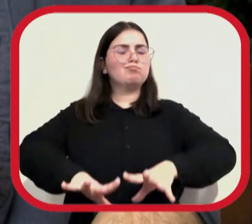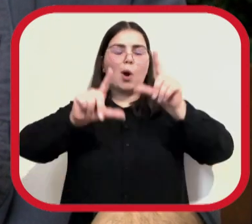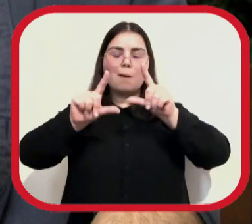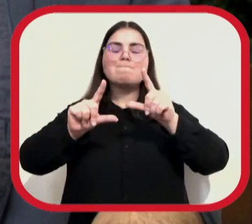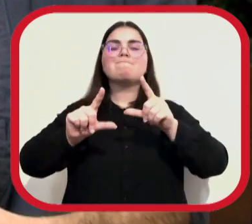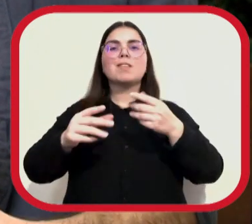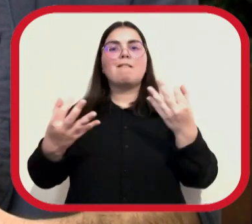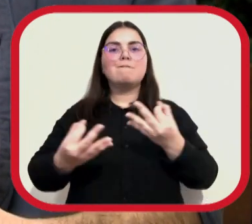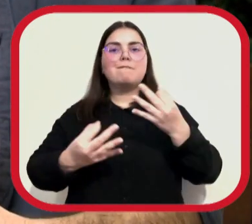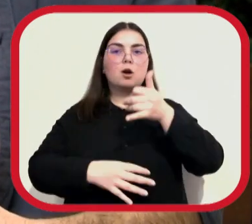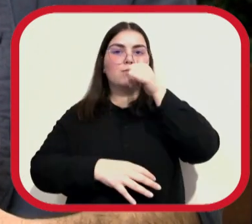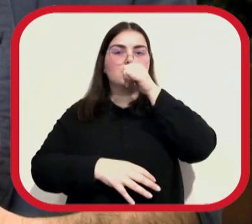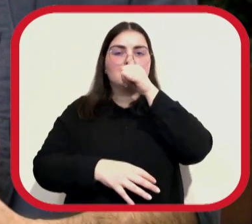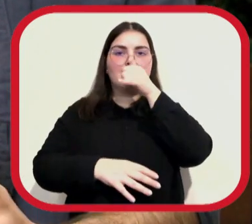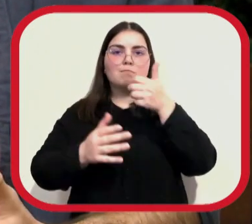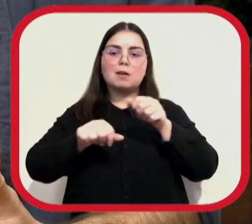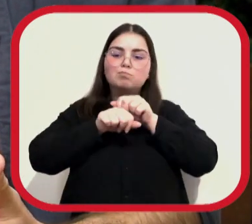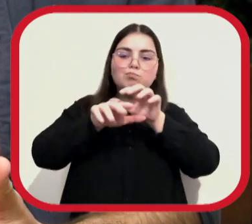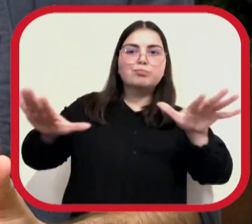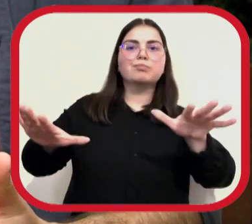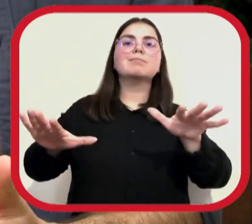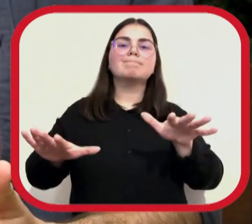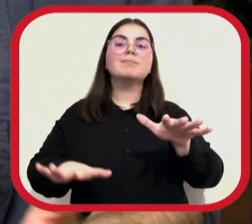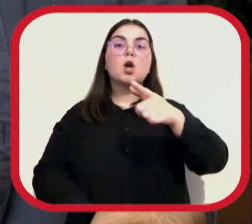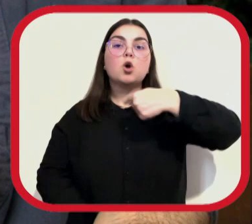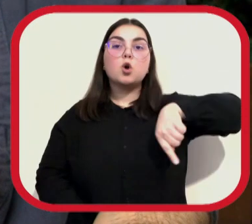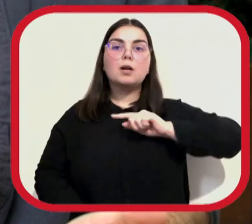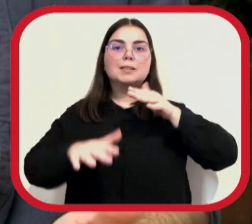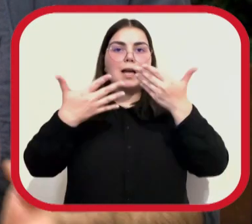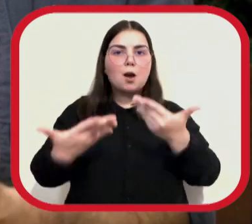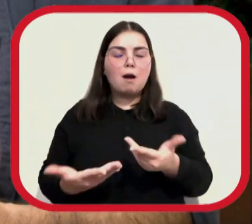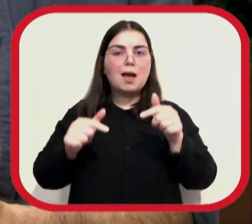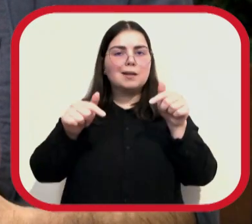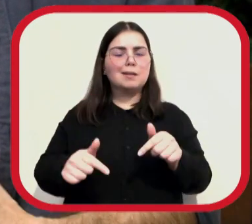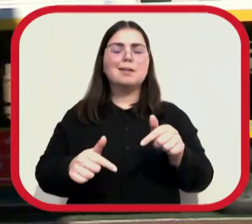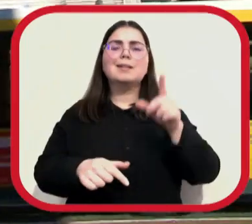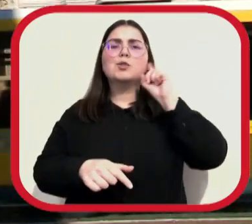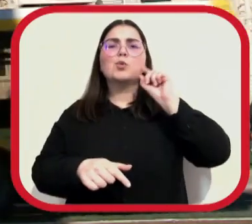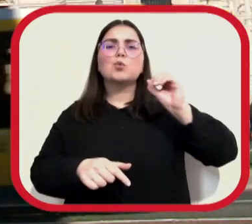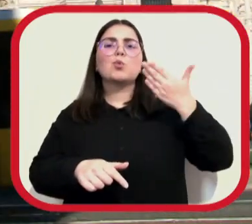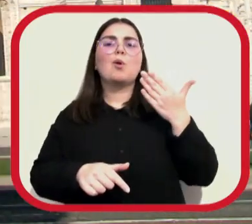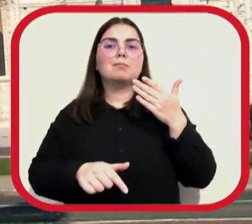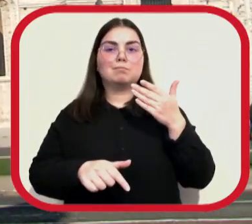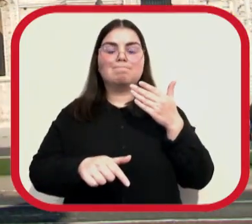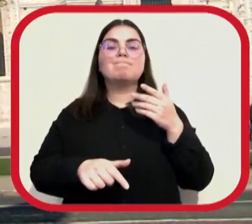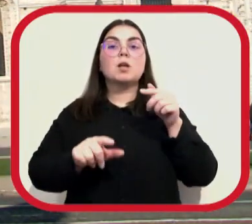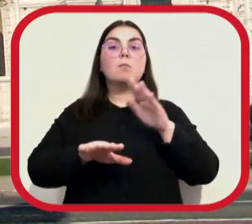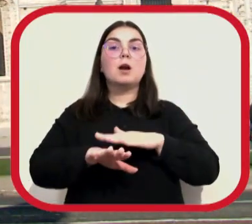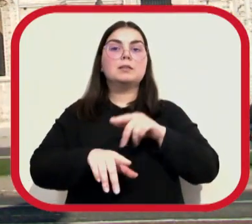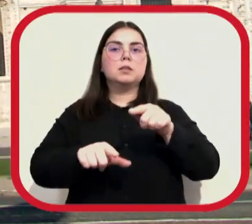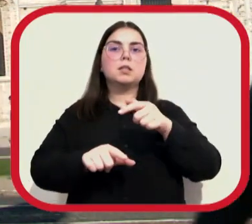ocupa hoje. Estarmos aqui é um fator importante e foi ao longo da nossa história um fator importante, porque esta é das zonas mais